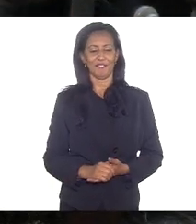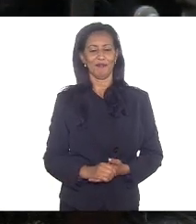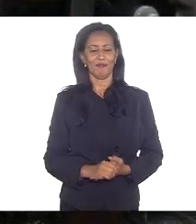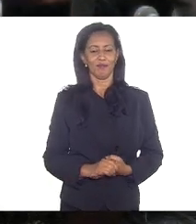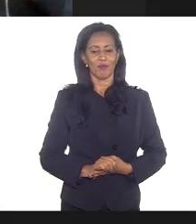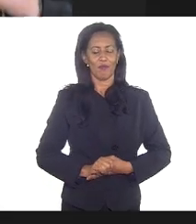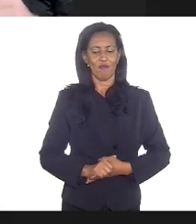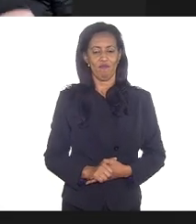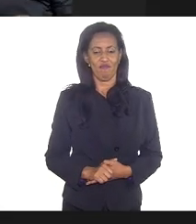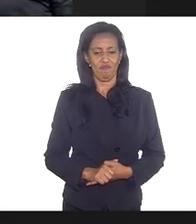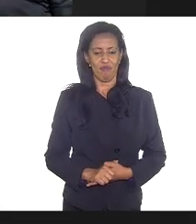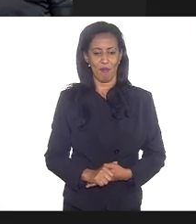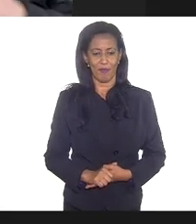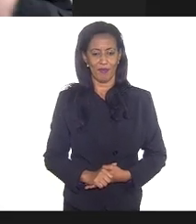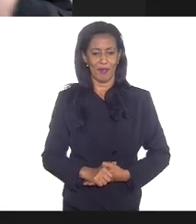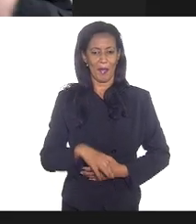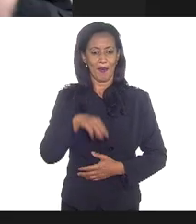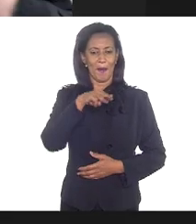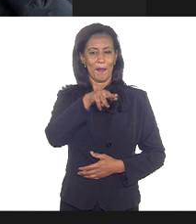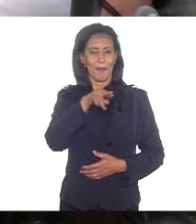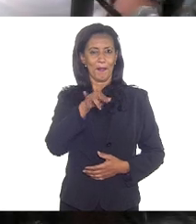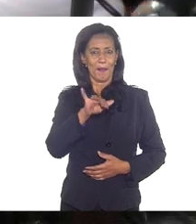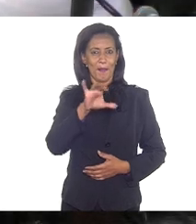Deputado Márcio Canella.